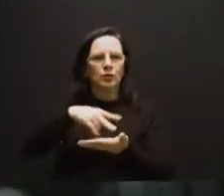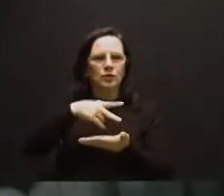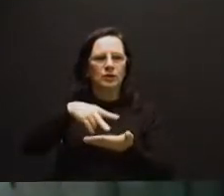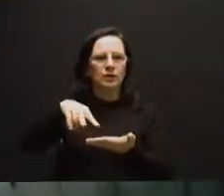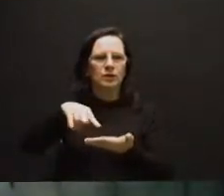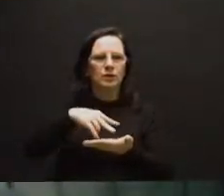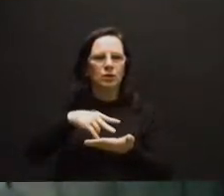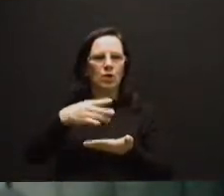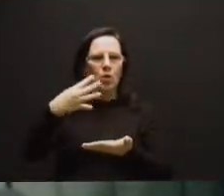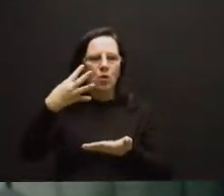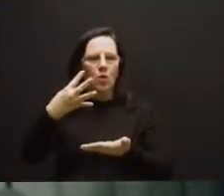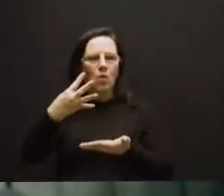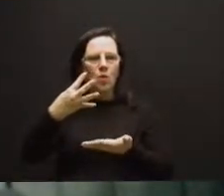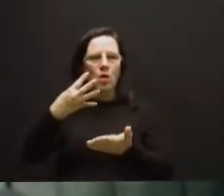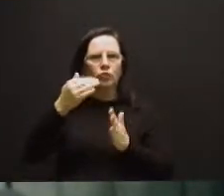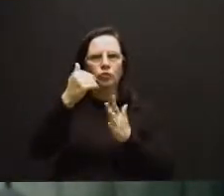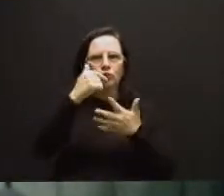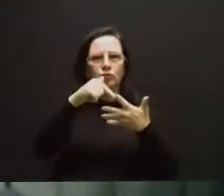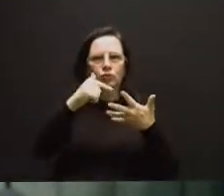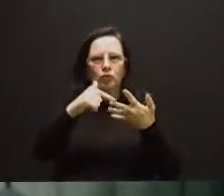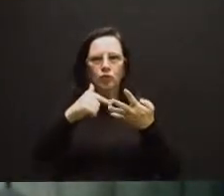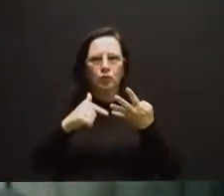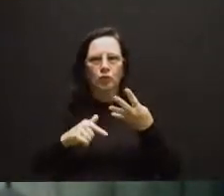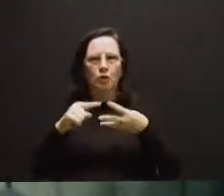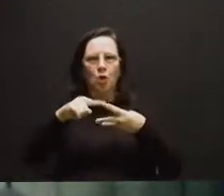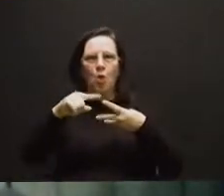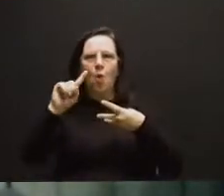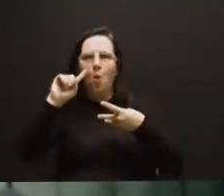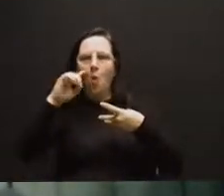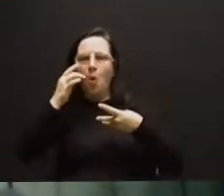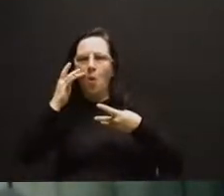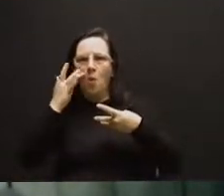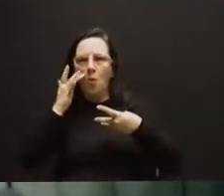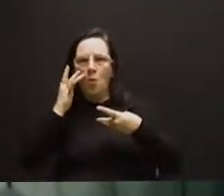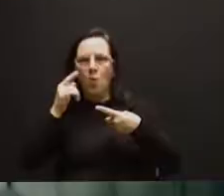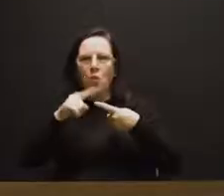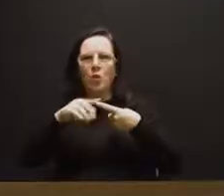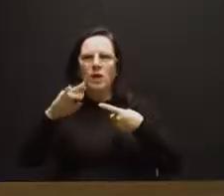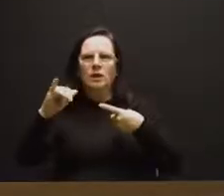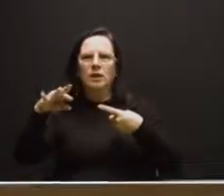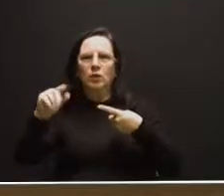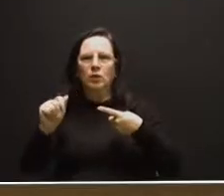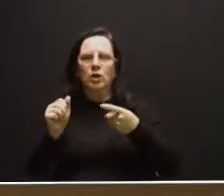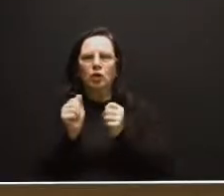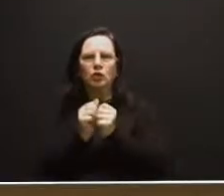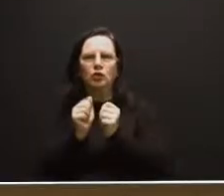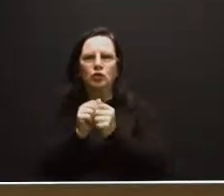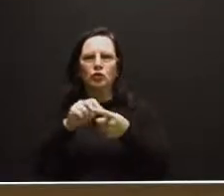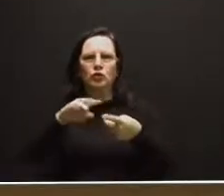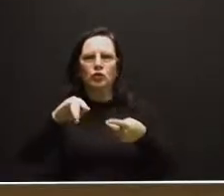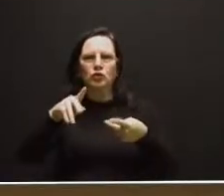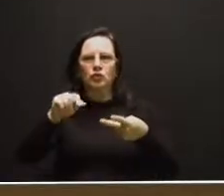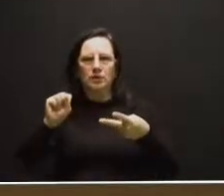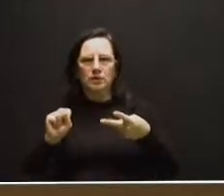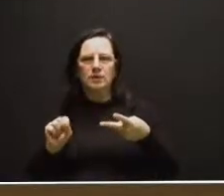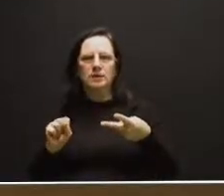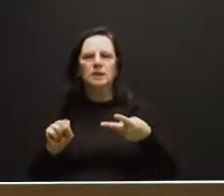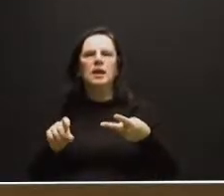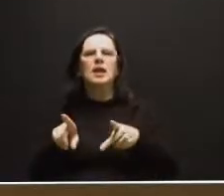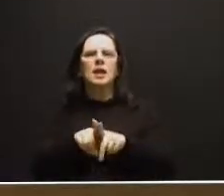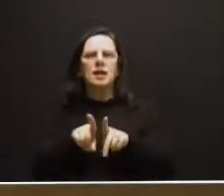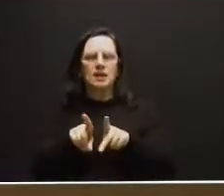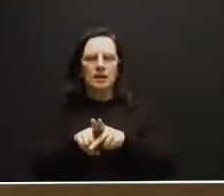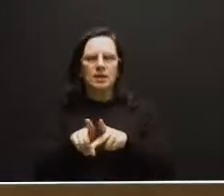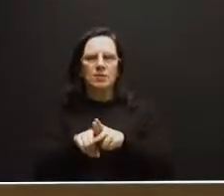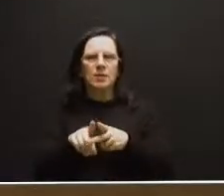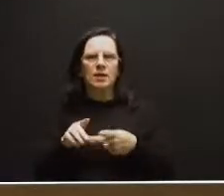com quatro classificações ouro que valeu o bicampeonato na categoria conjunto jazz avançado com além daqui